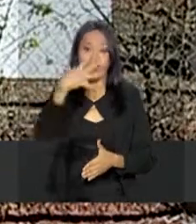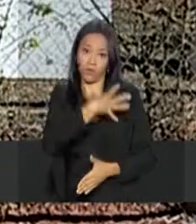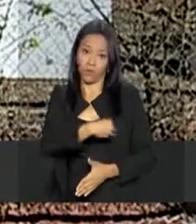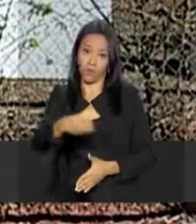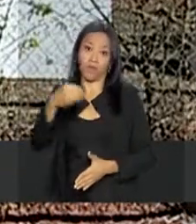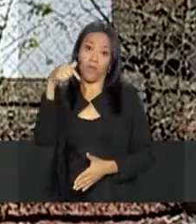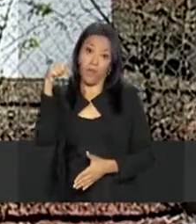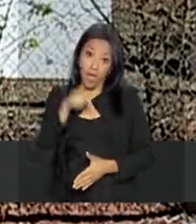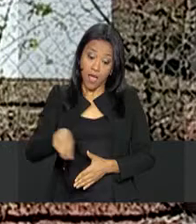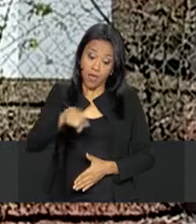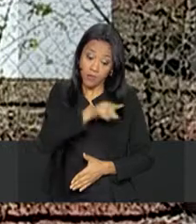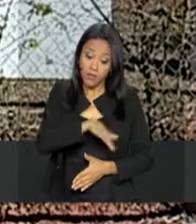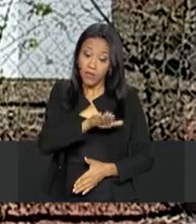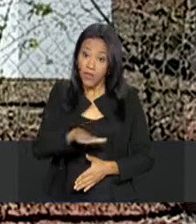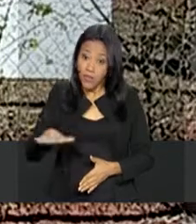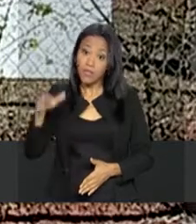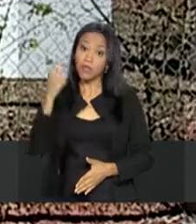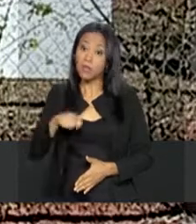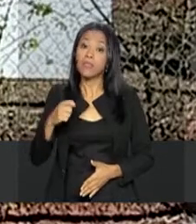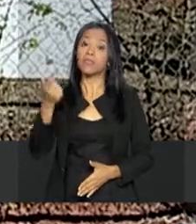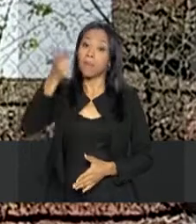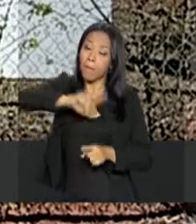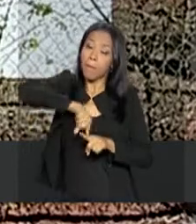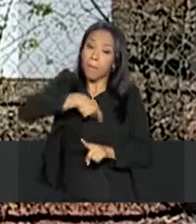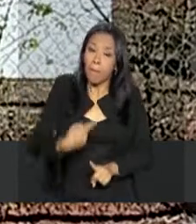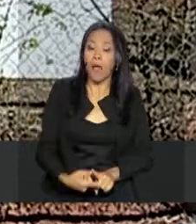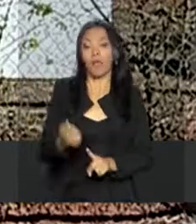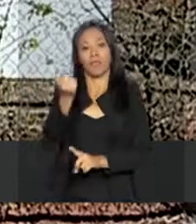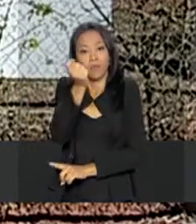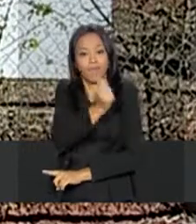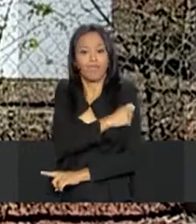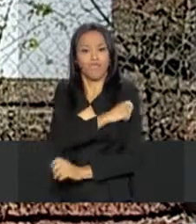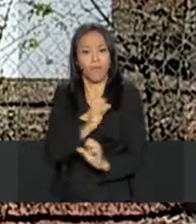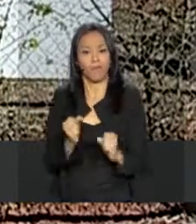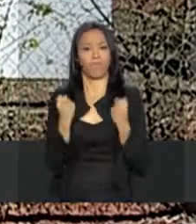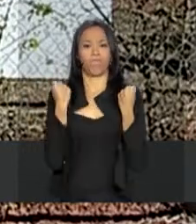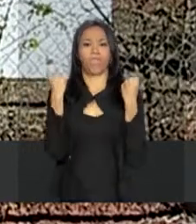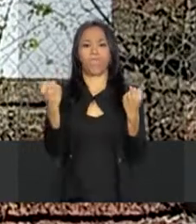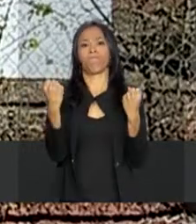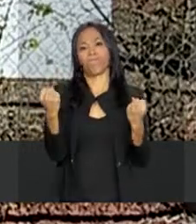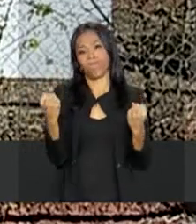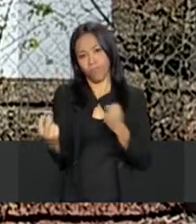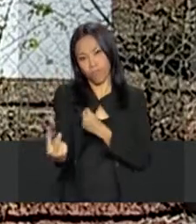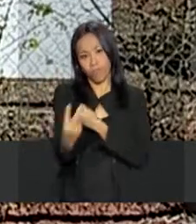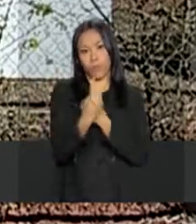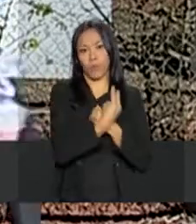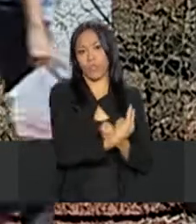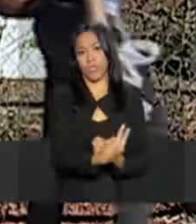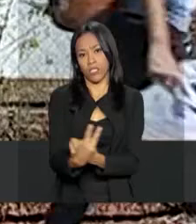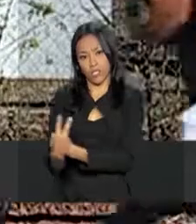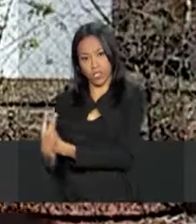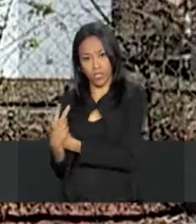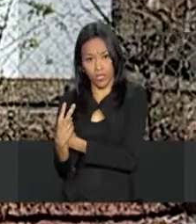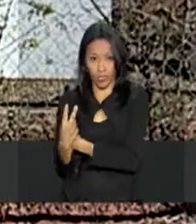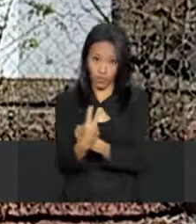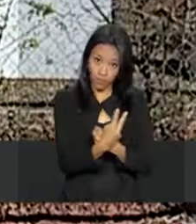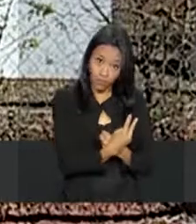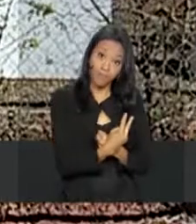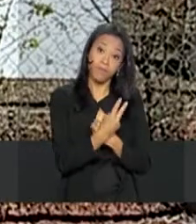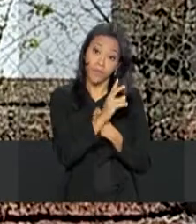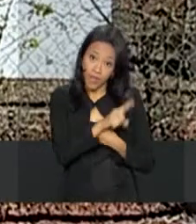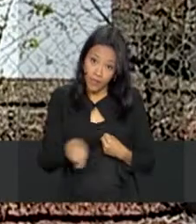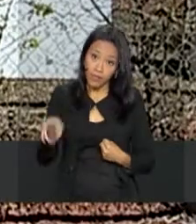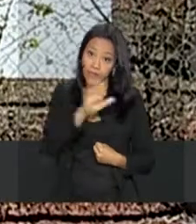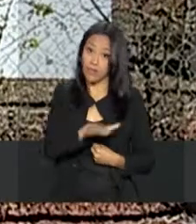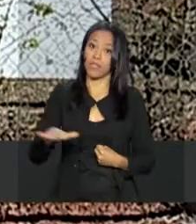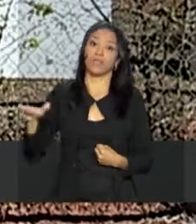estas crianças também devem receber uma outra dose exatamente para aumentar a barreira para aumentar a barreira de uma unidade da população essas crianças